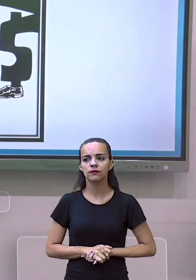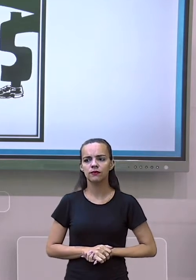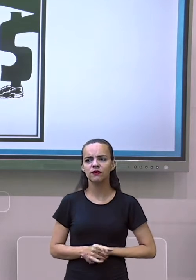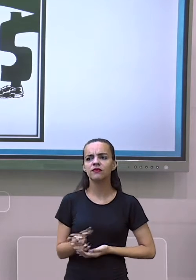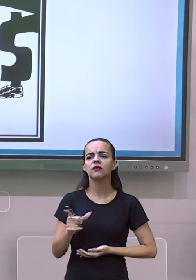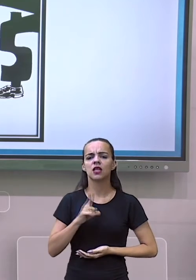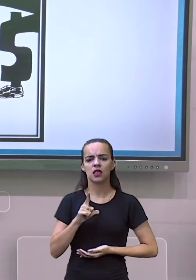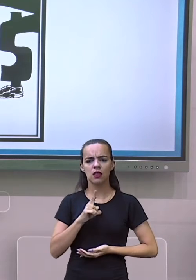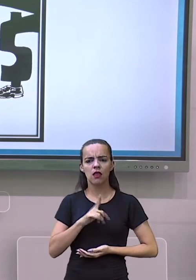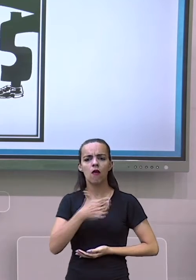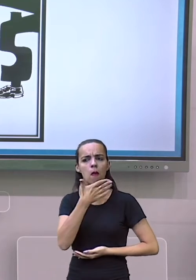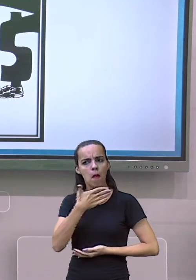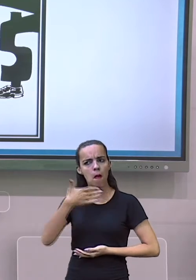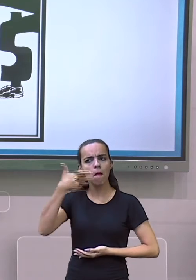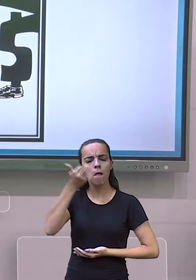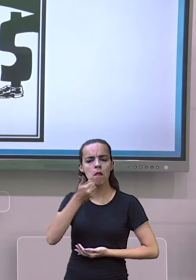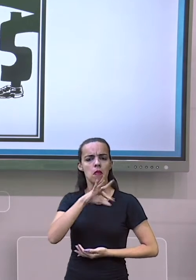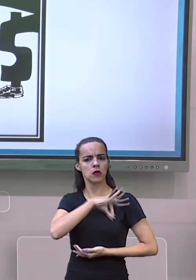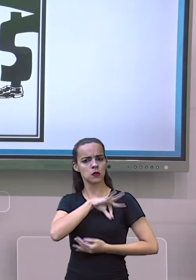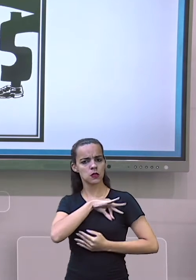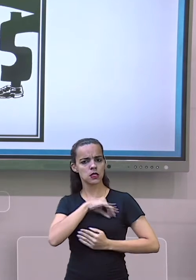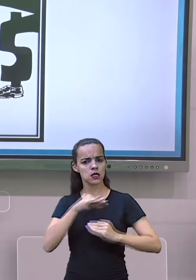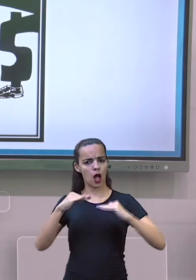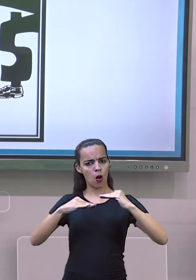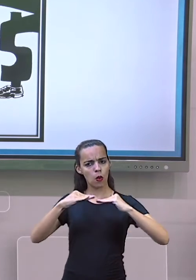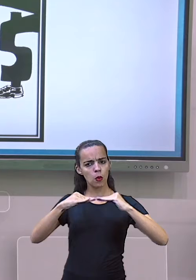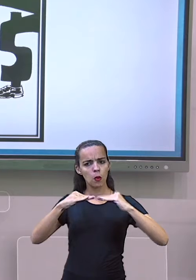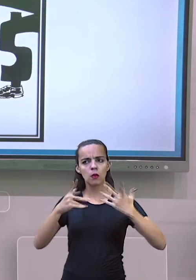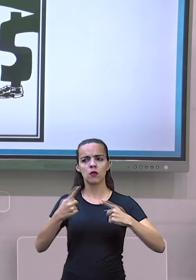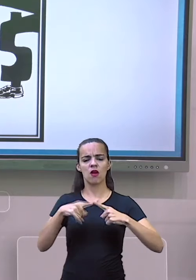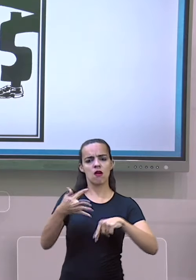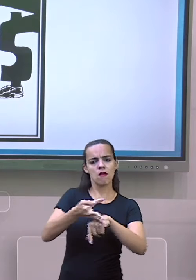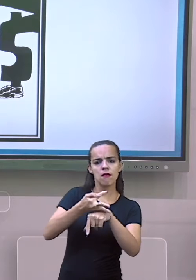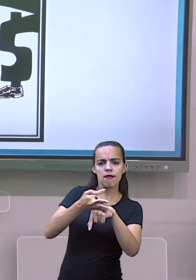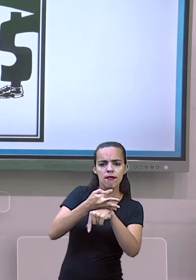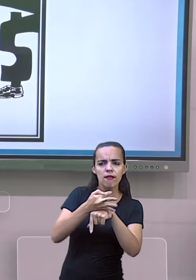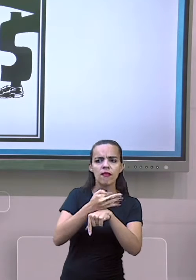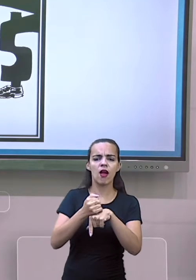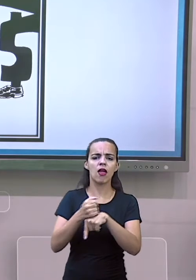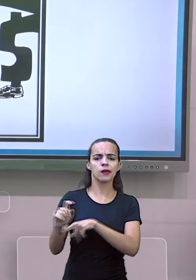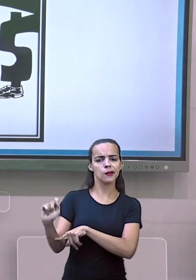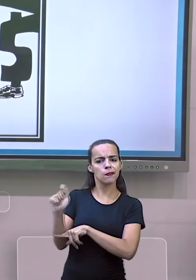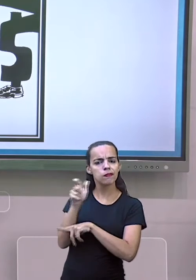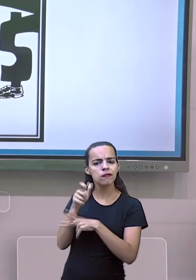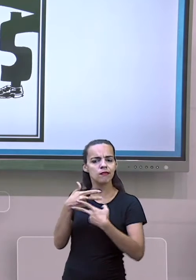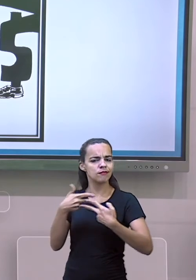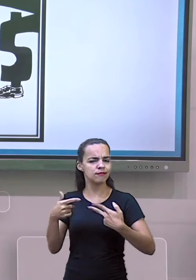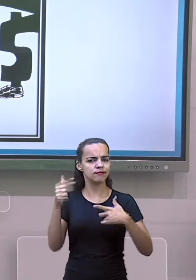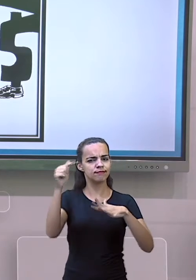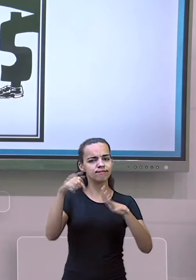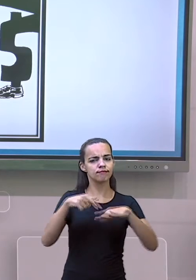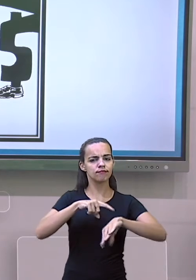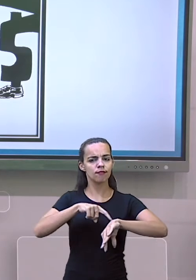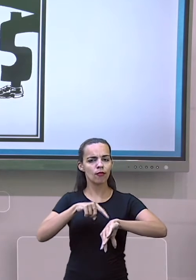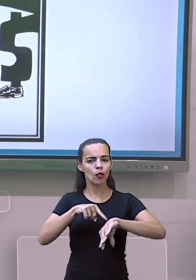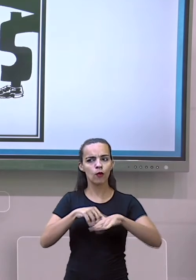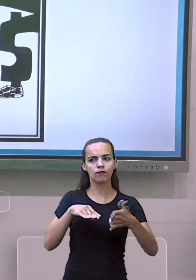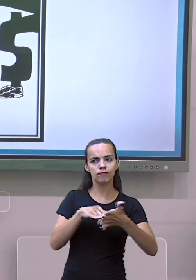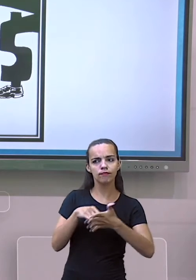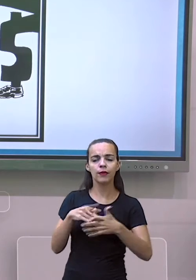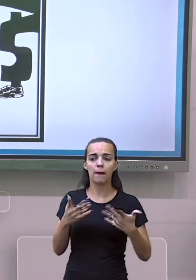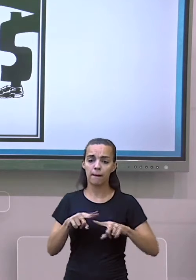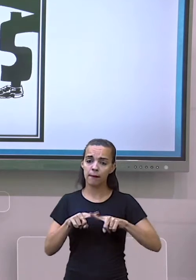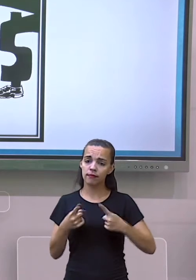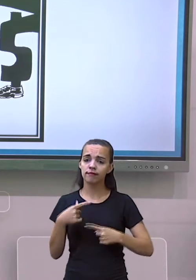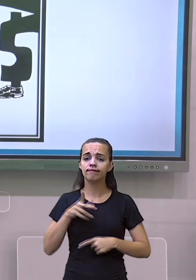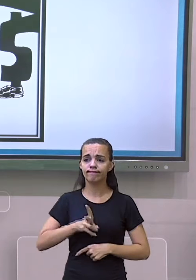Houve melhorias como salário mínimo, férias, descanso? Sim. Mas ainda,